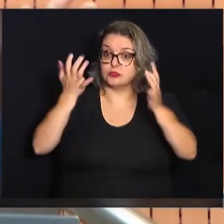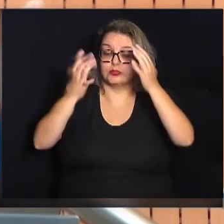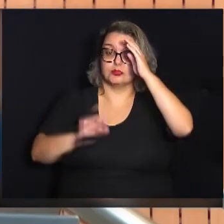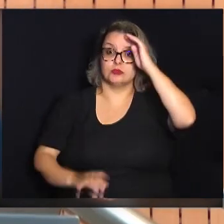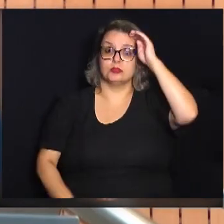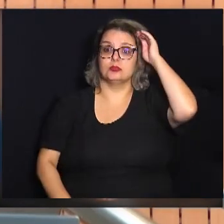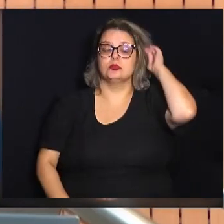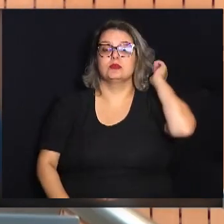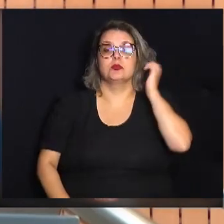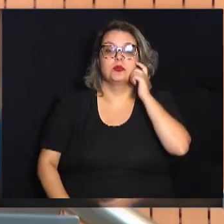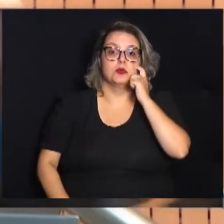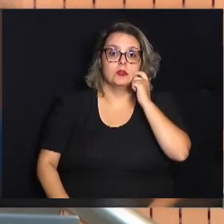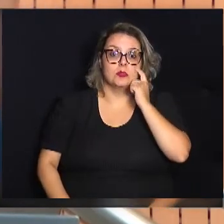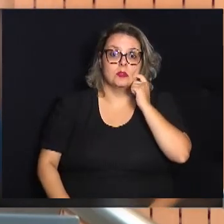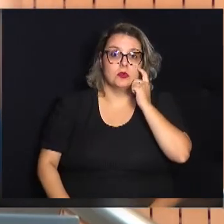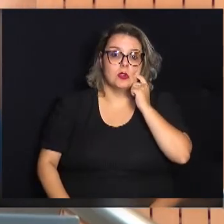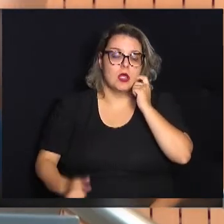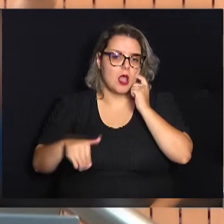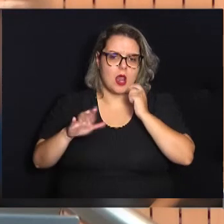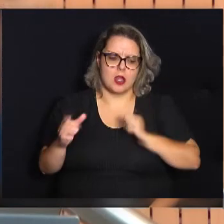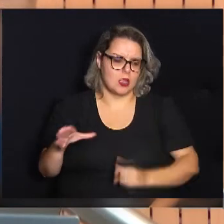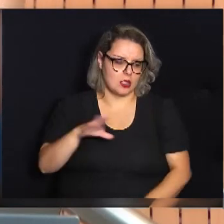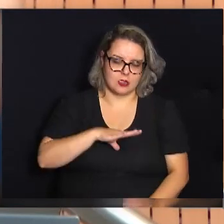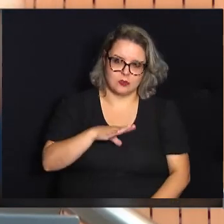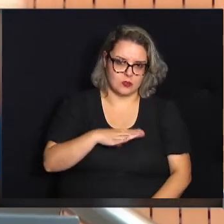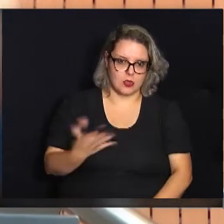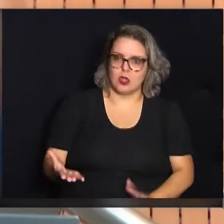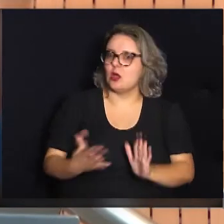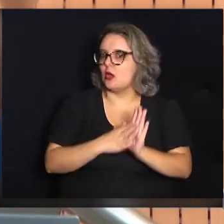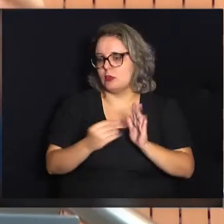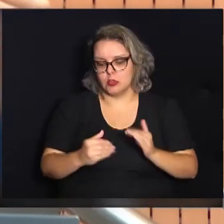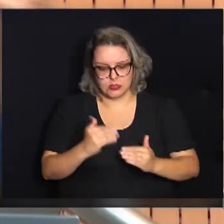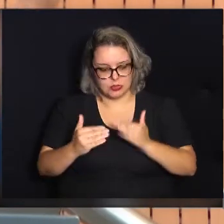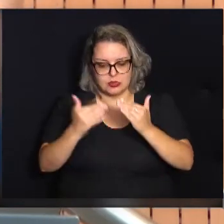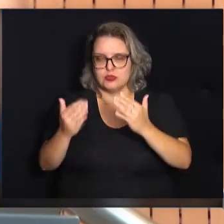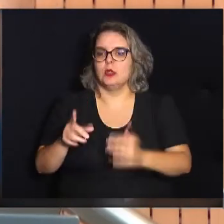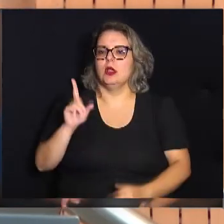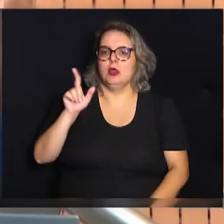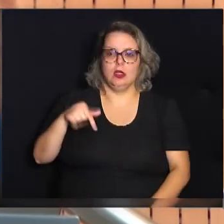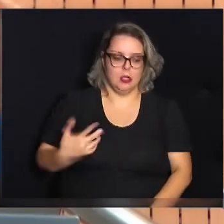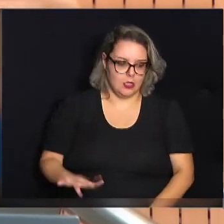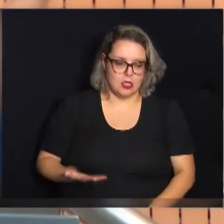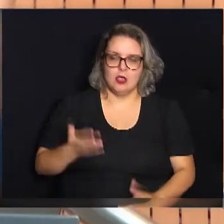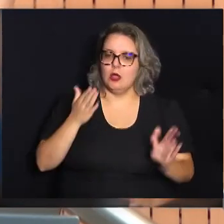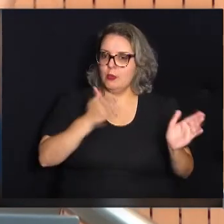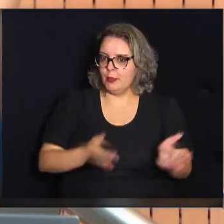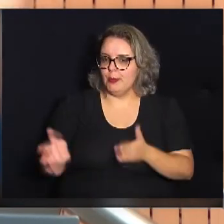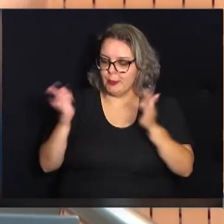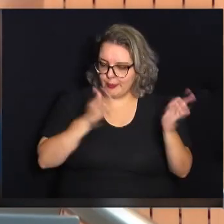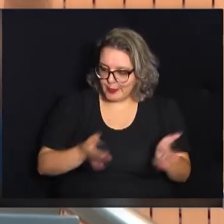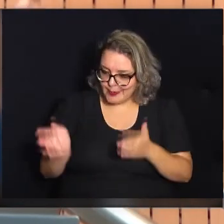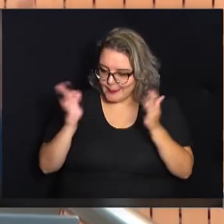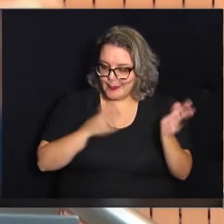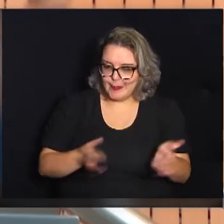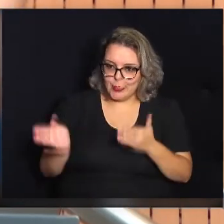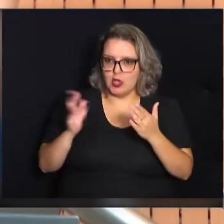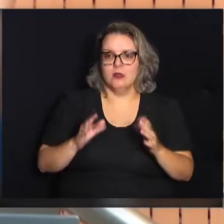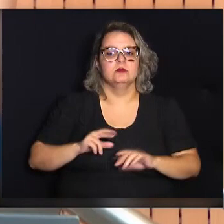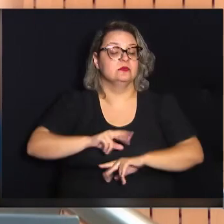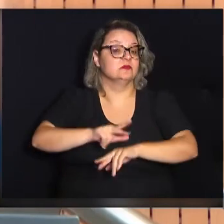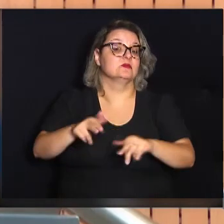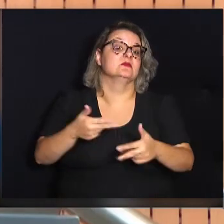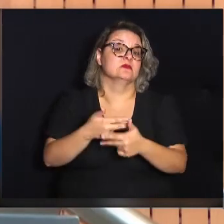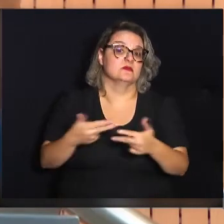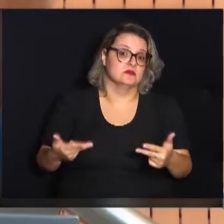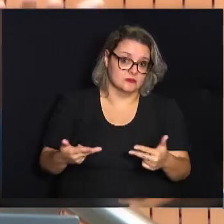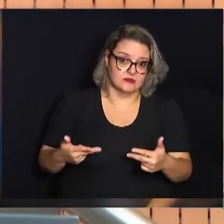emergência climática, que são questões que extrapolam os municípios, que dizem respeito a modelo de desenvolvimento, que dizem respeito a modo de produção, que